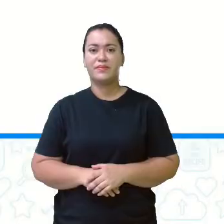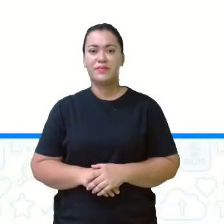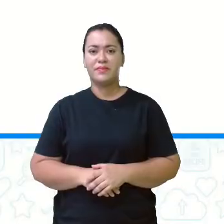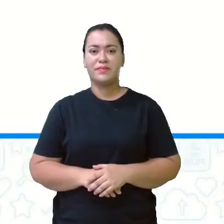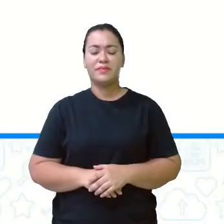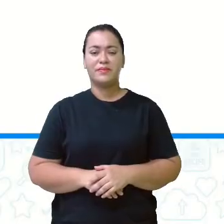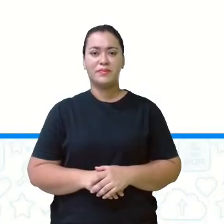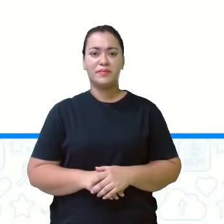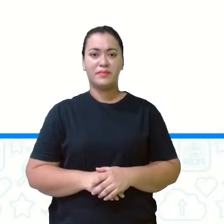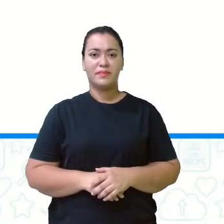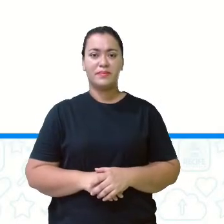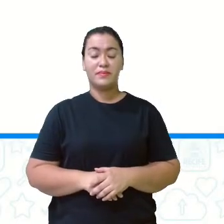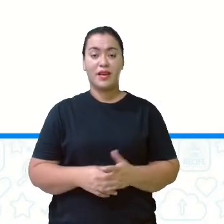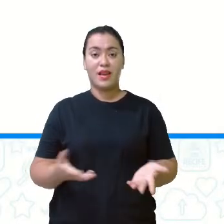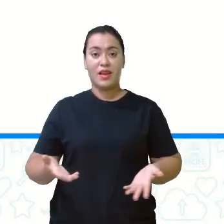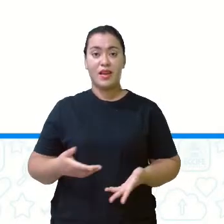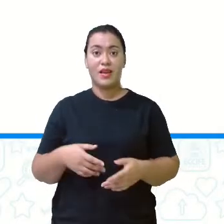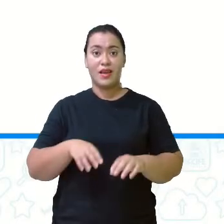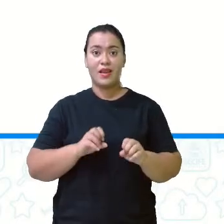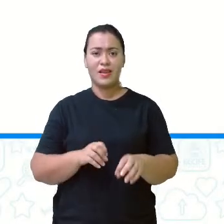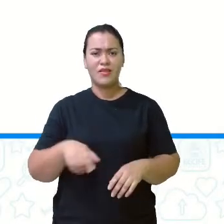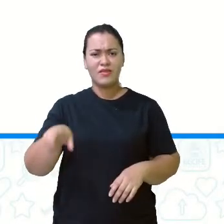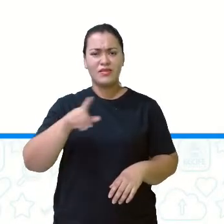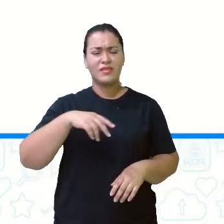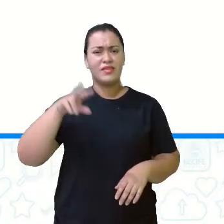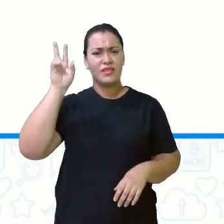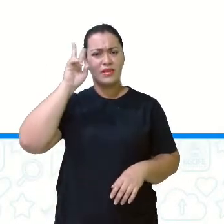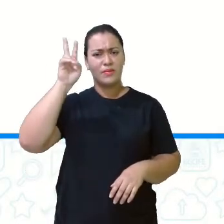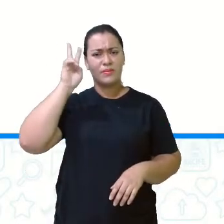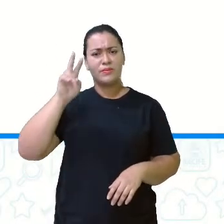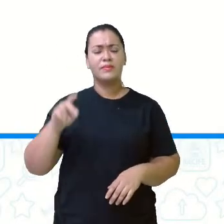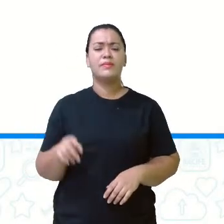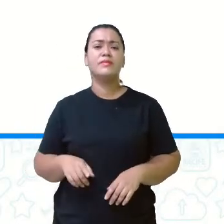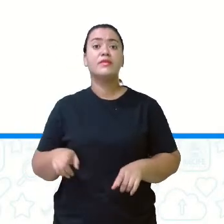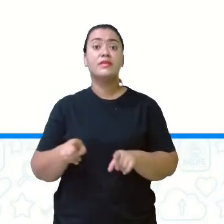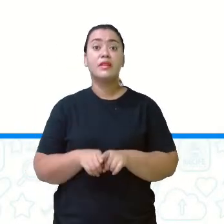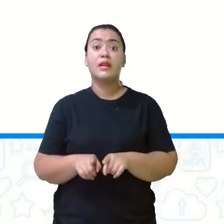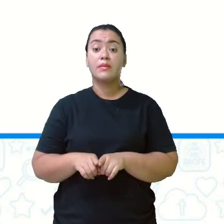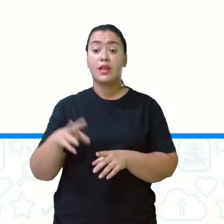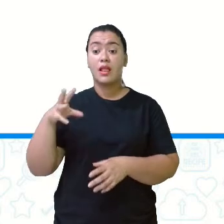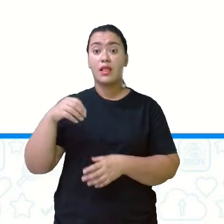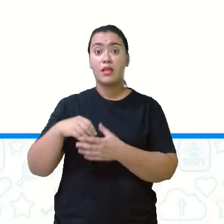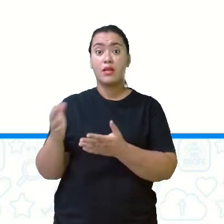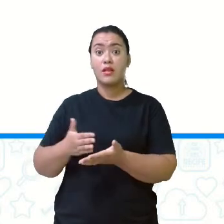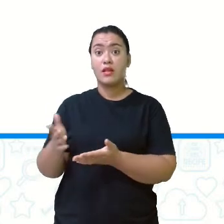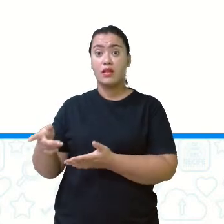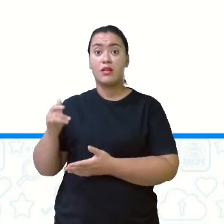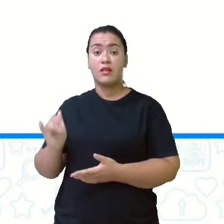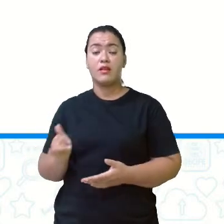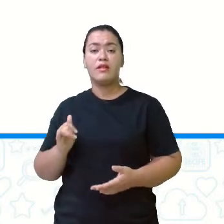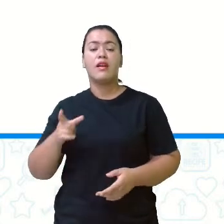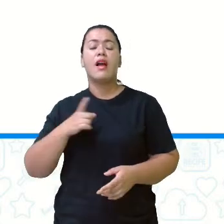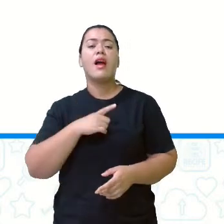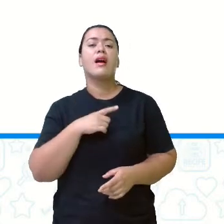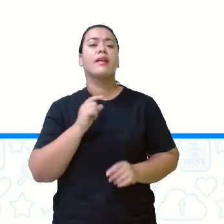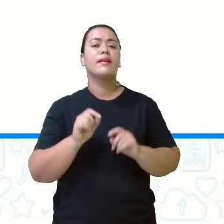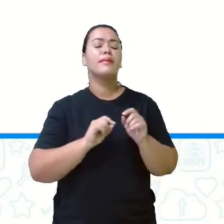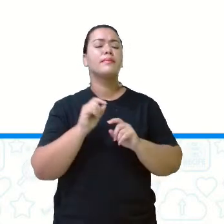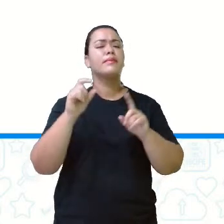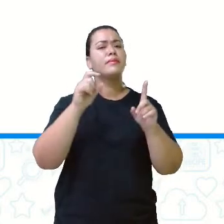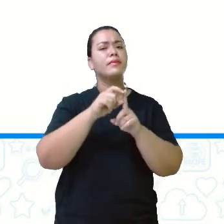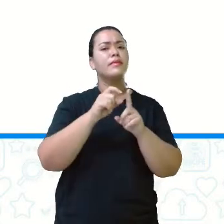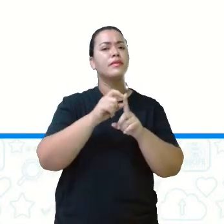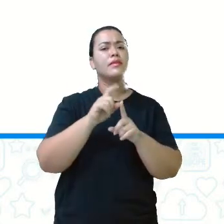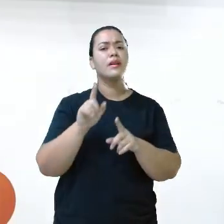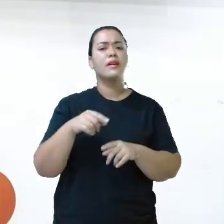nossa aula. Vocês lembram que também no livro tinha palavras que ficavam